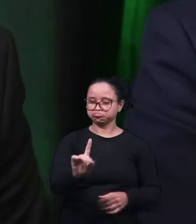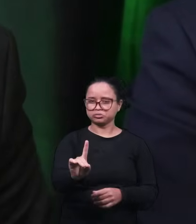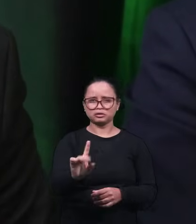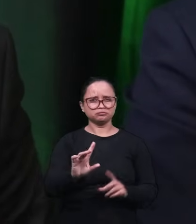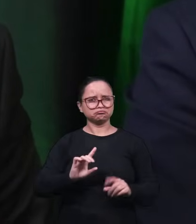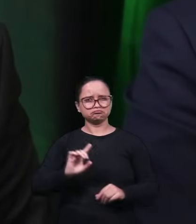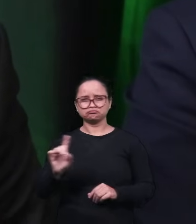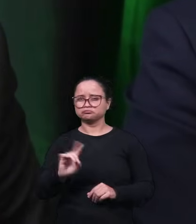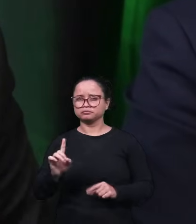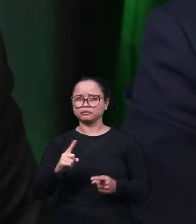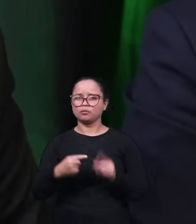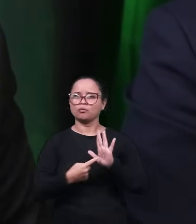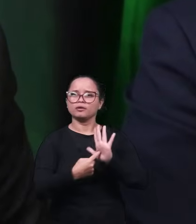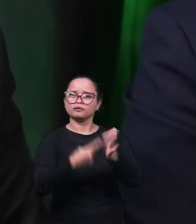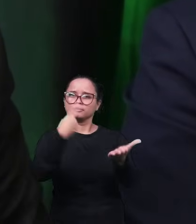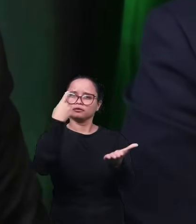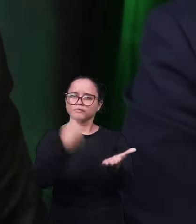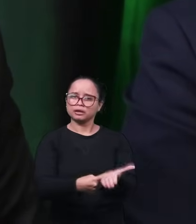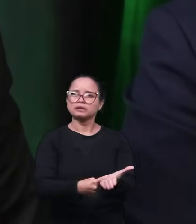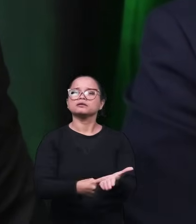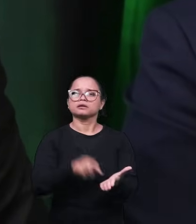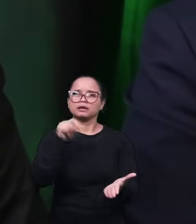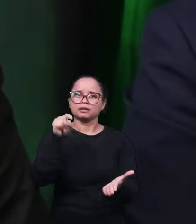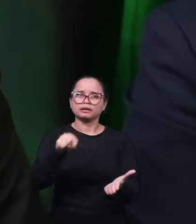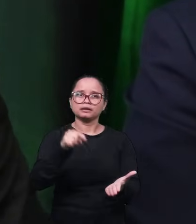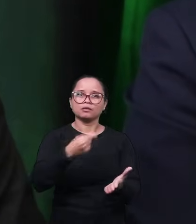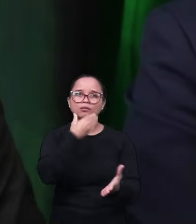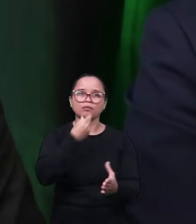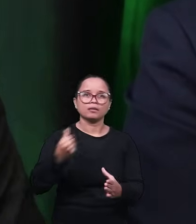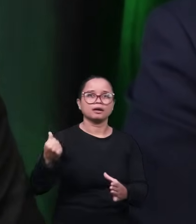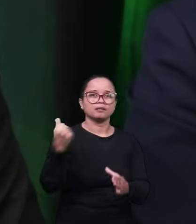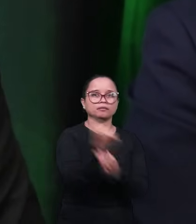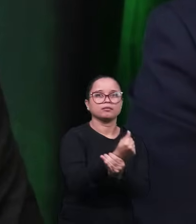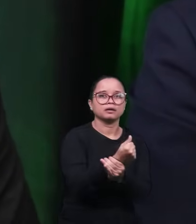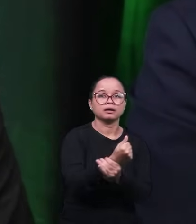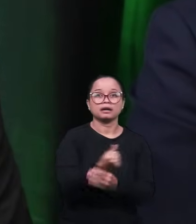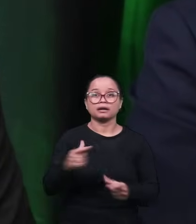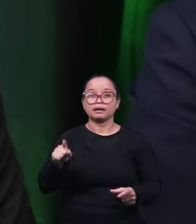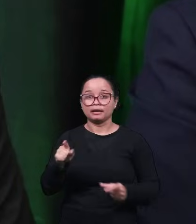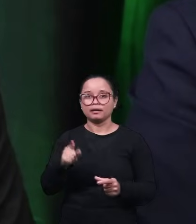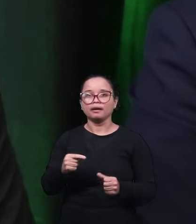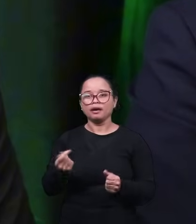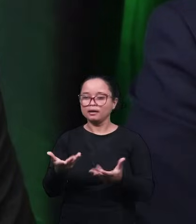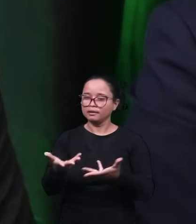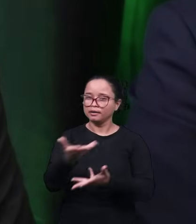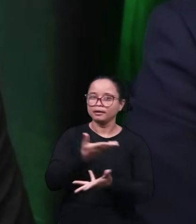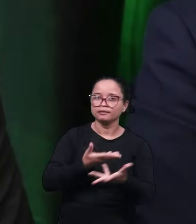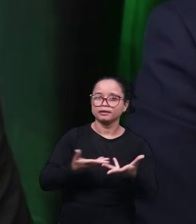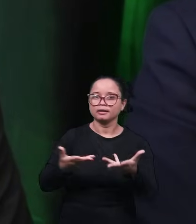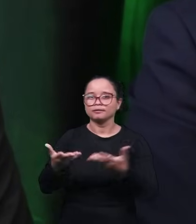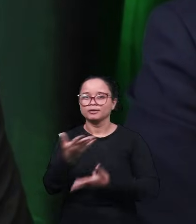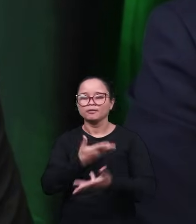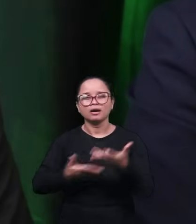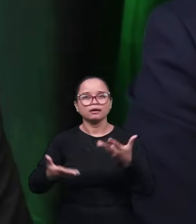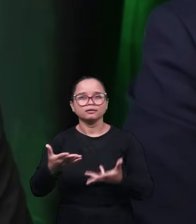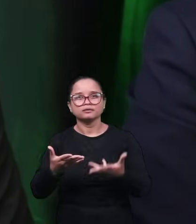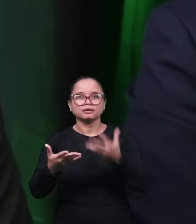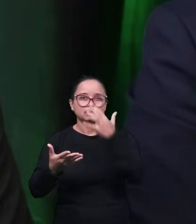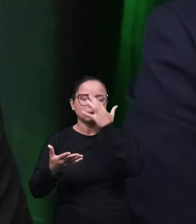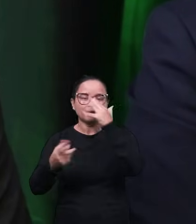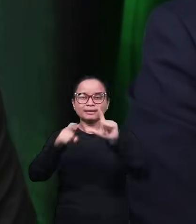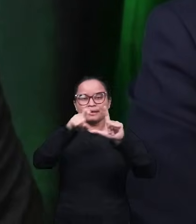mostrando que naquela aliança, naquele compromisso, Abraão era uma parte passiva. Não